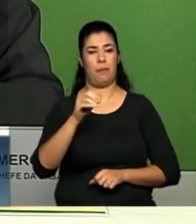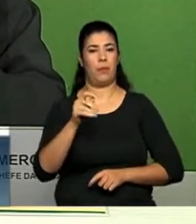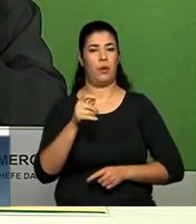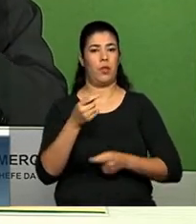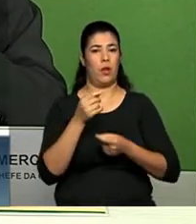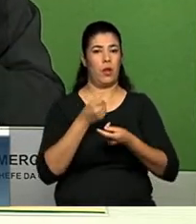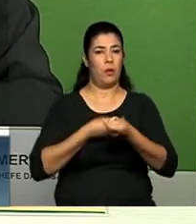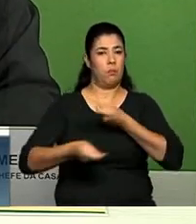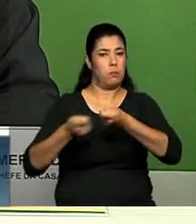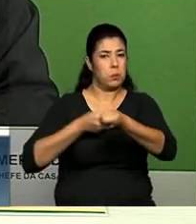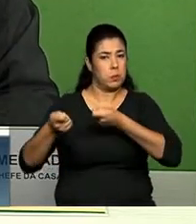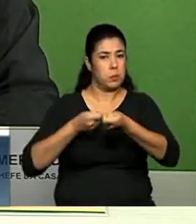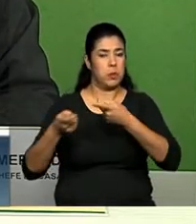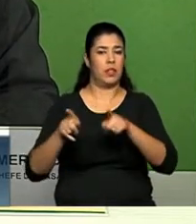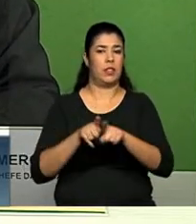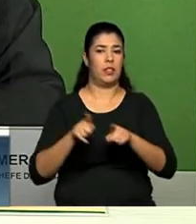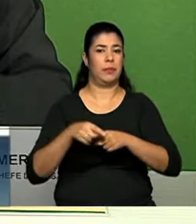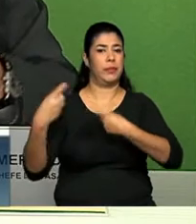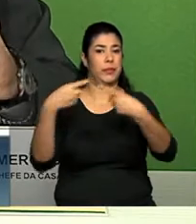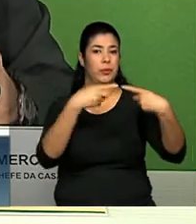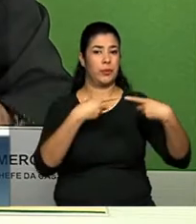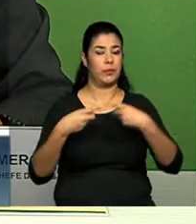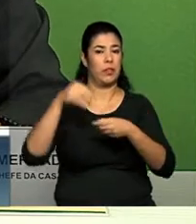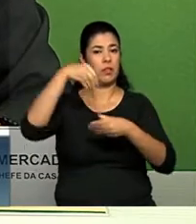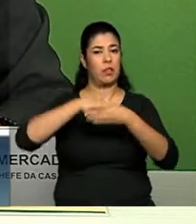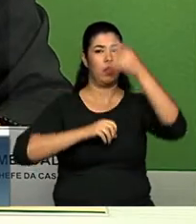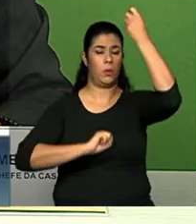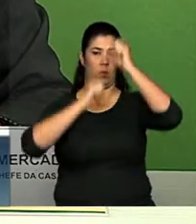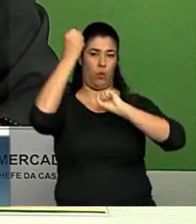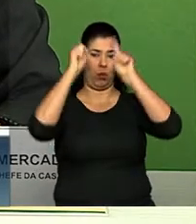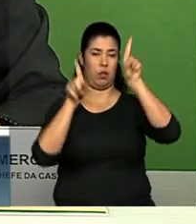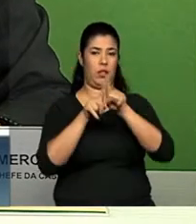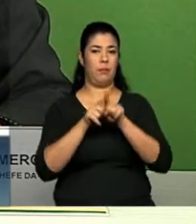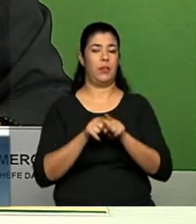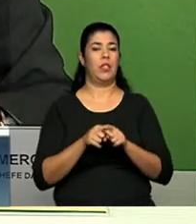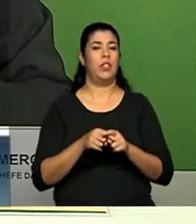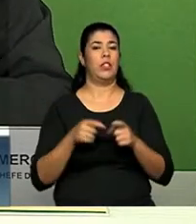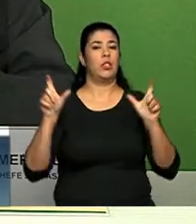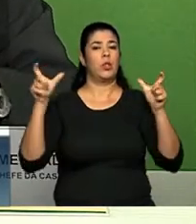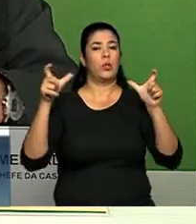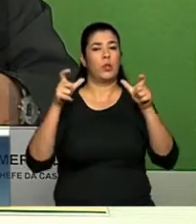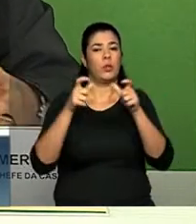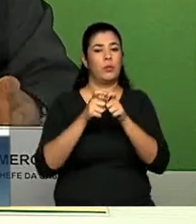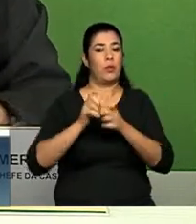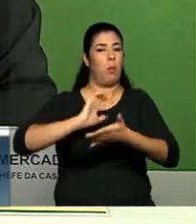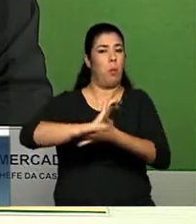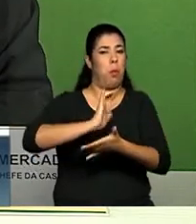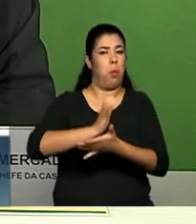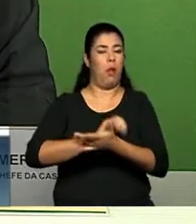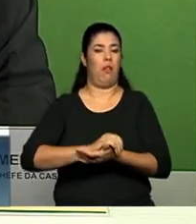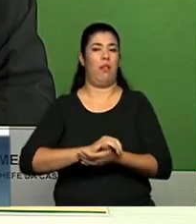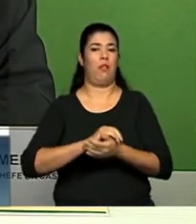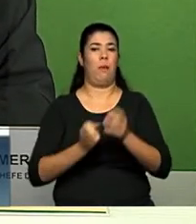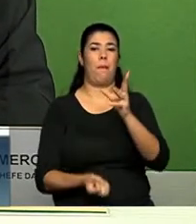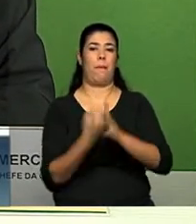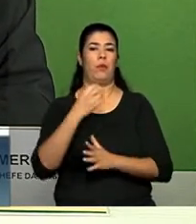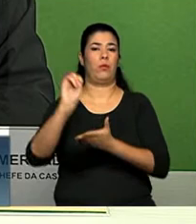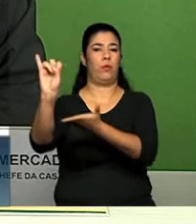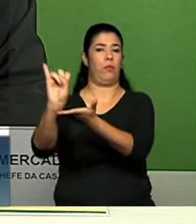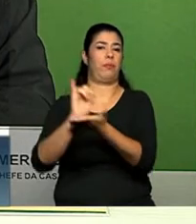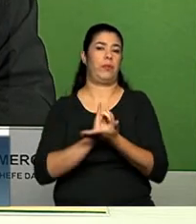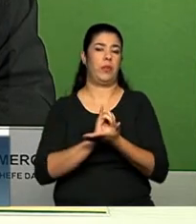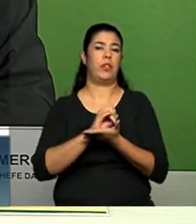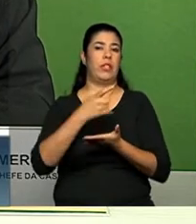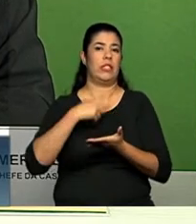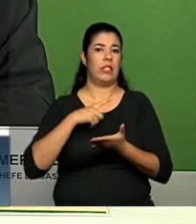câmbio dá competitividade à indústria, diminui a pressão dos importados, que limita o espaço